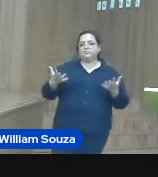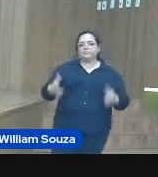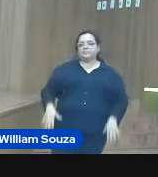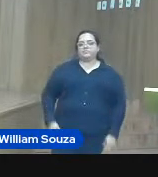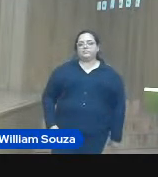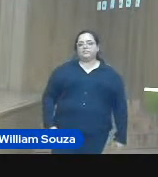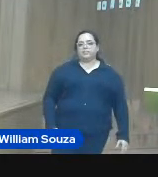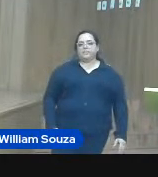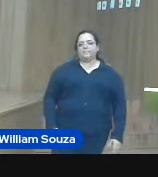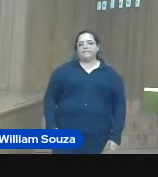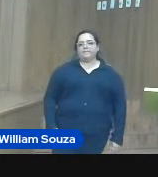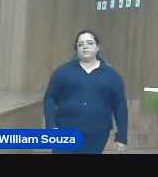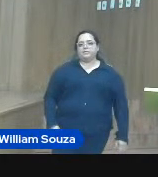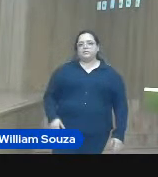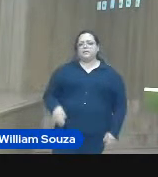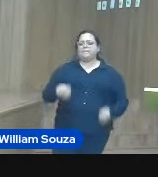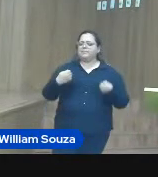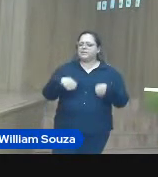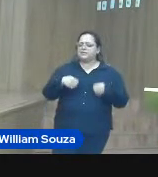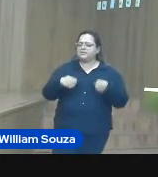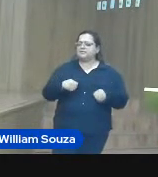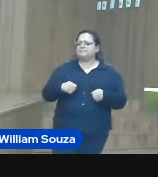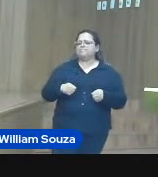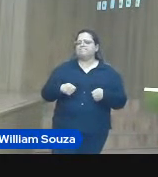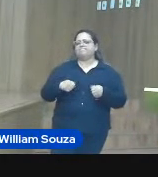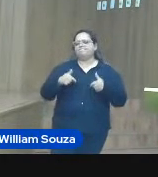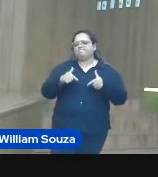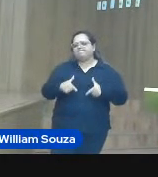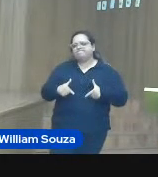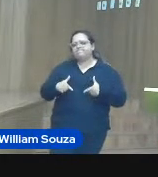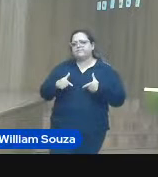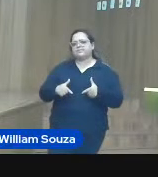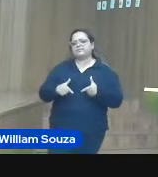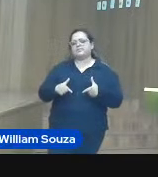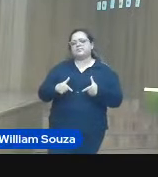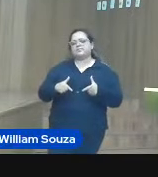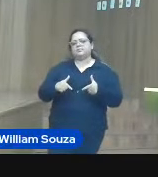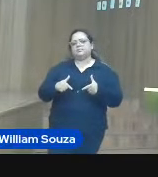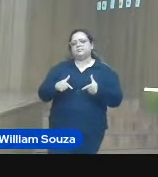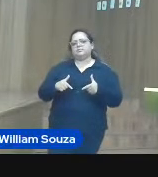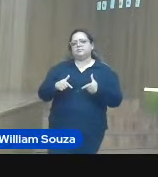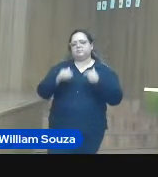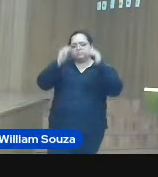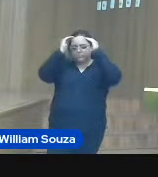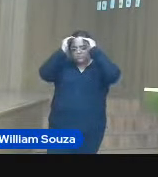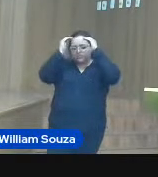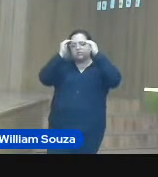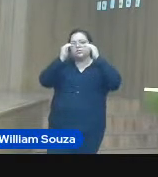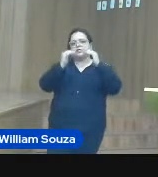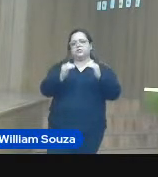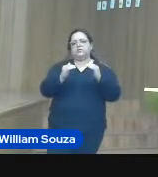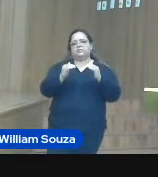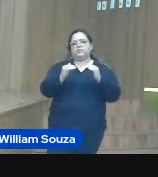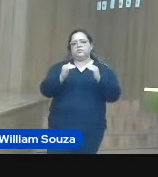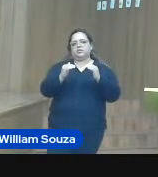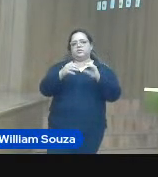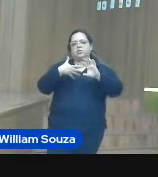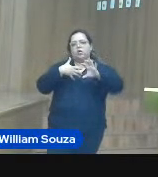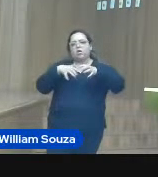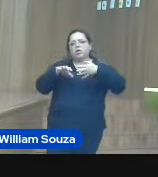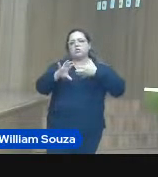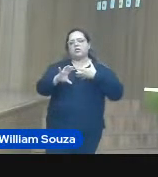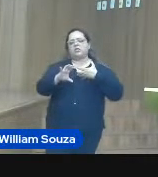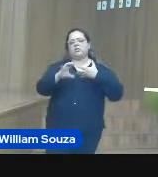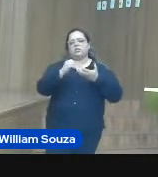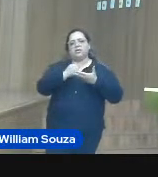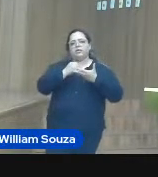queridos, resistência. Resistir em forma de respeito, solidariedade e colaboração.